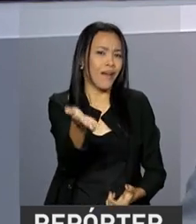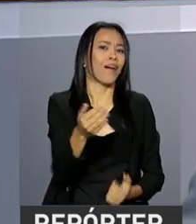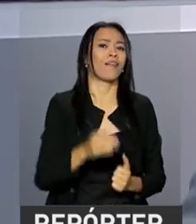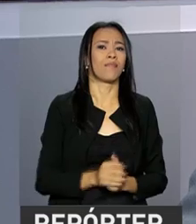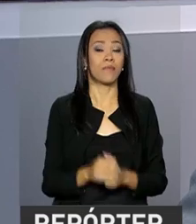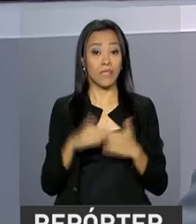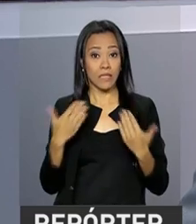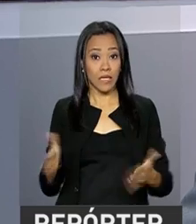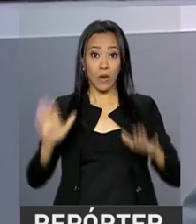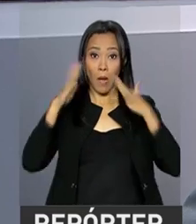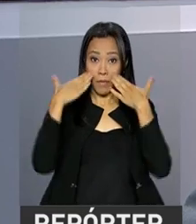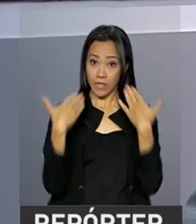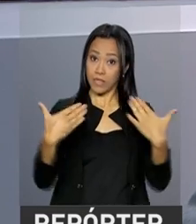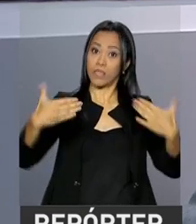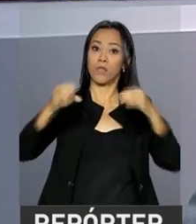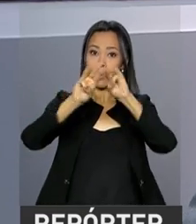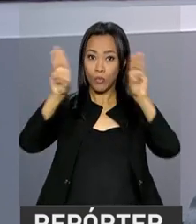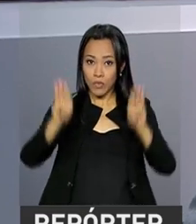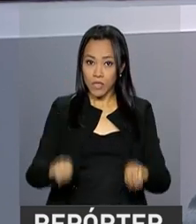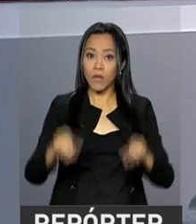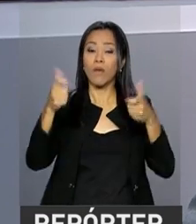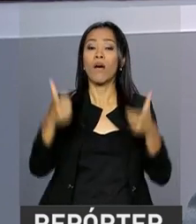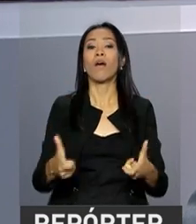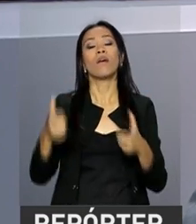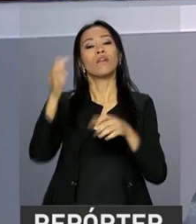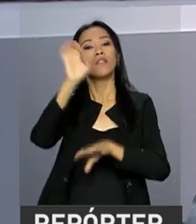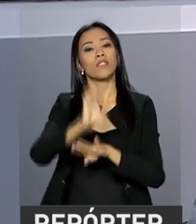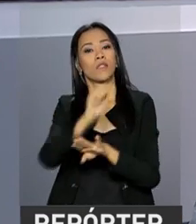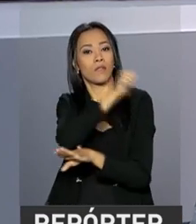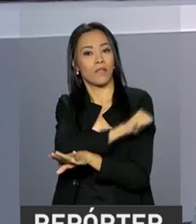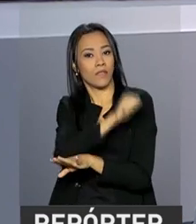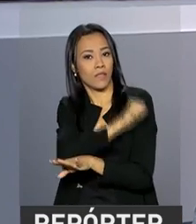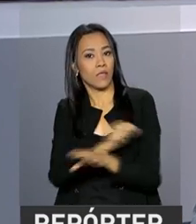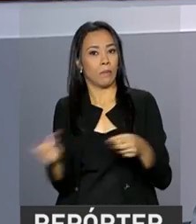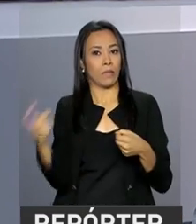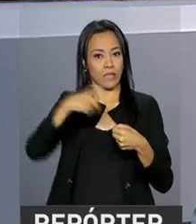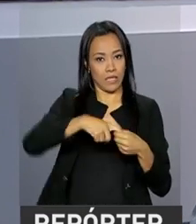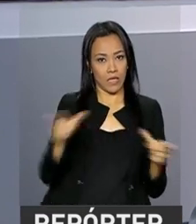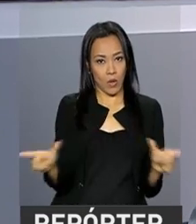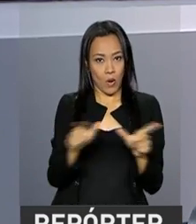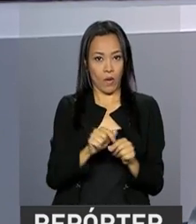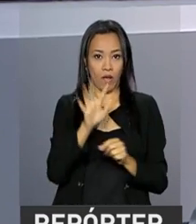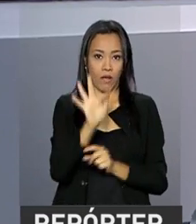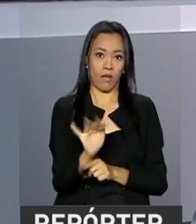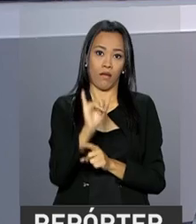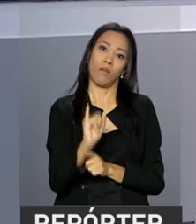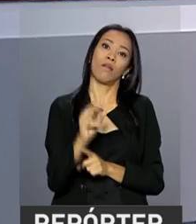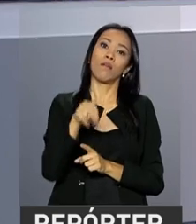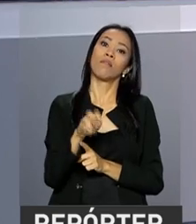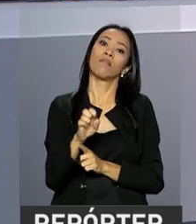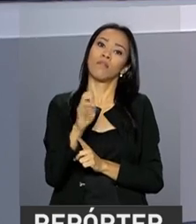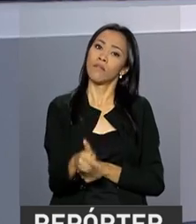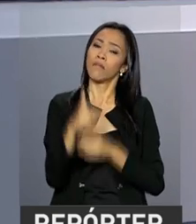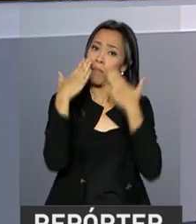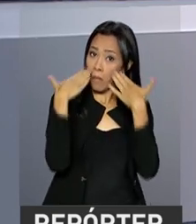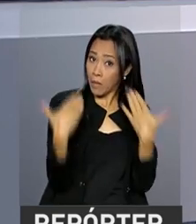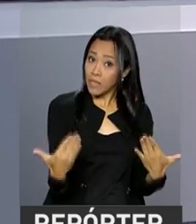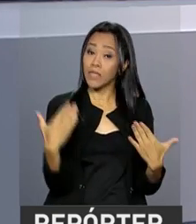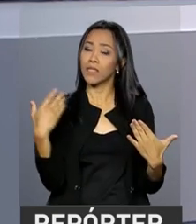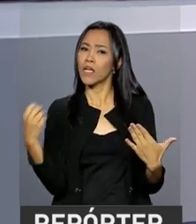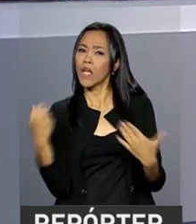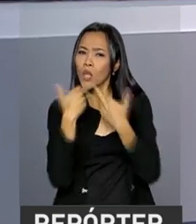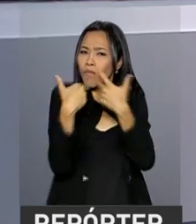uma exposição no museu do amanhã no Rio de Janeiro em parceria com a fep mostra algumas dessas inovações que